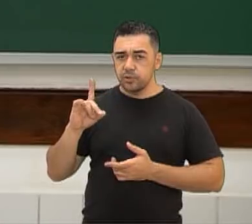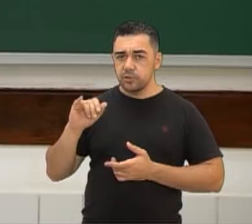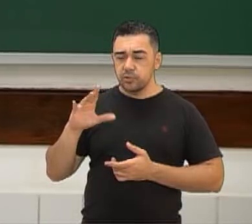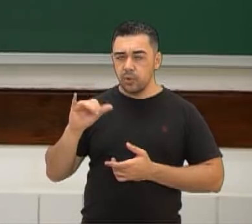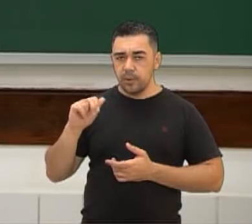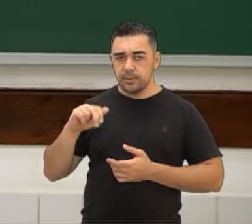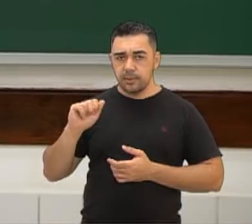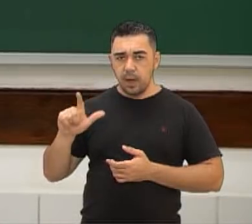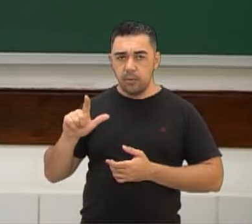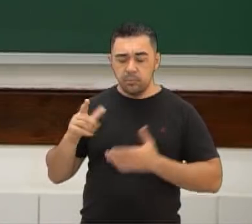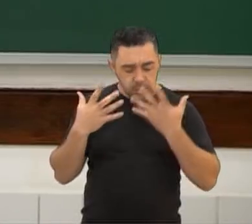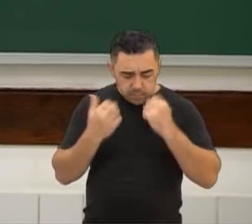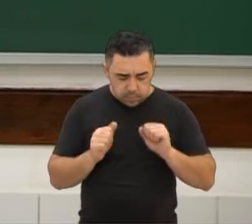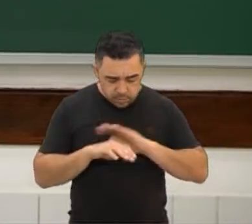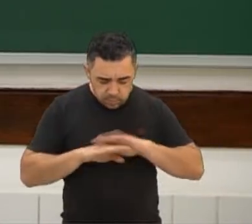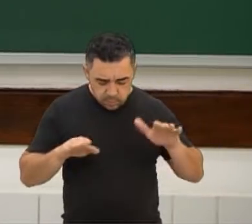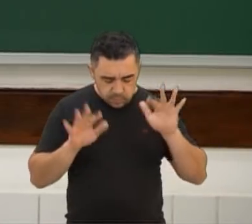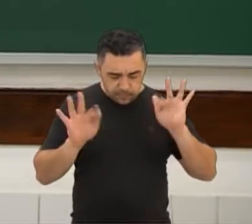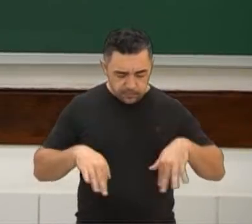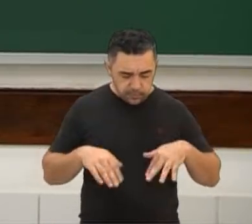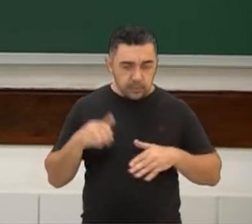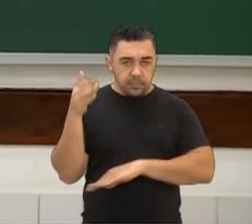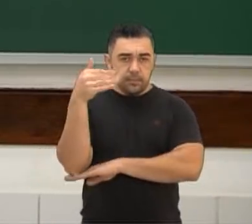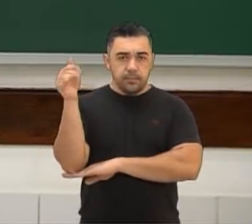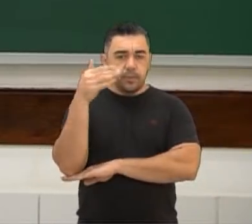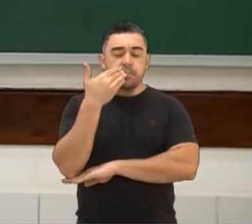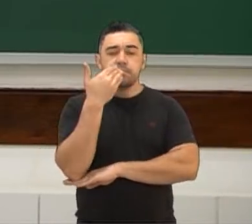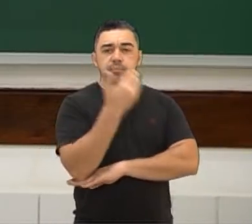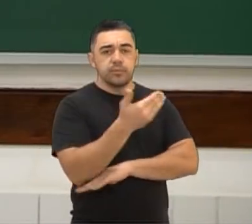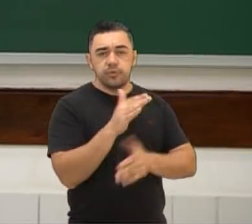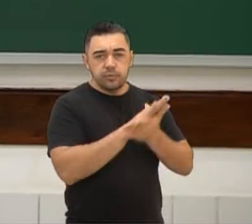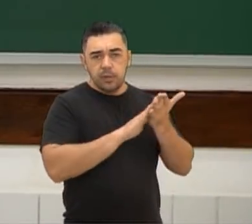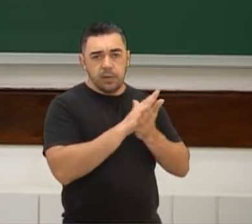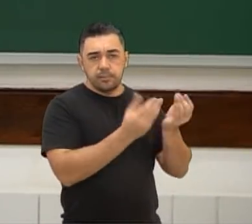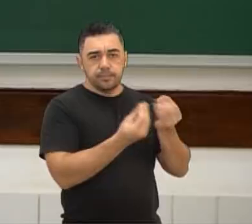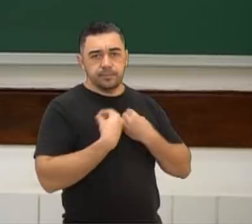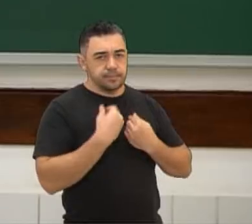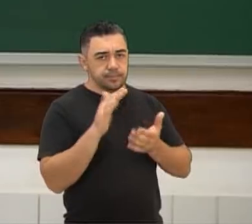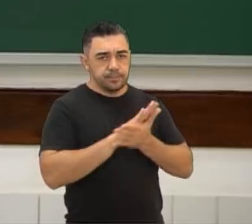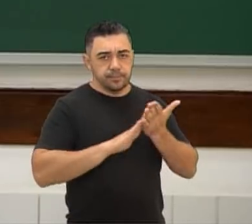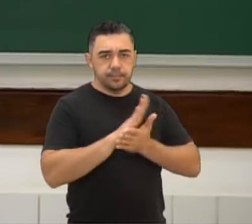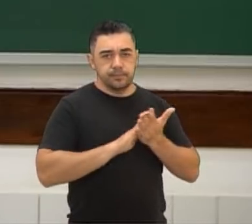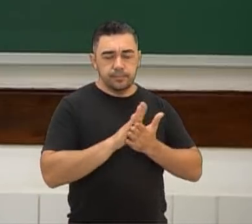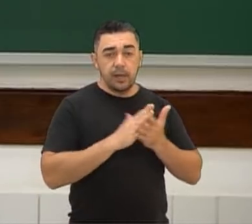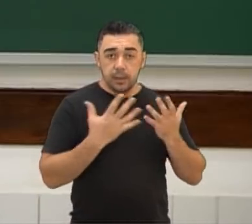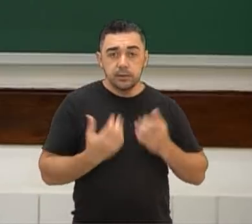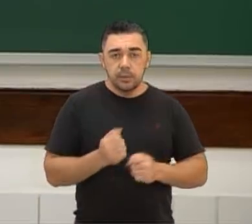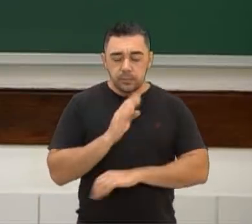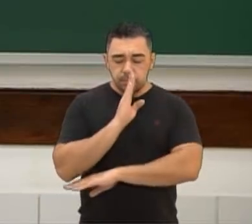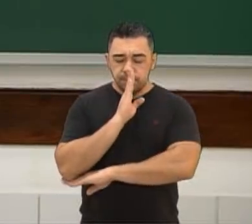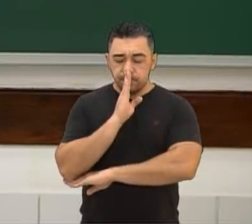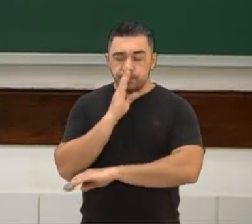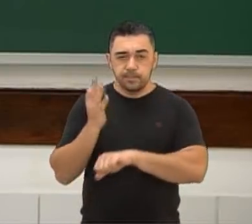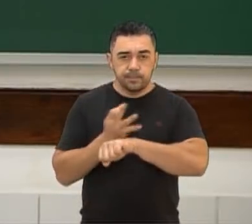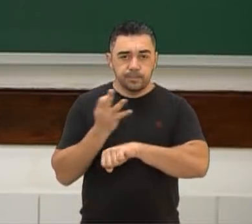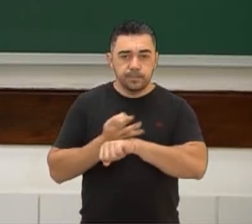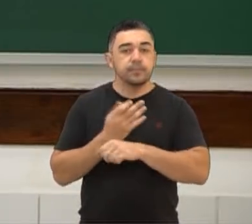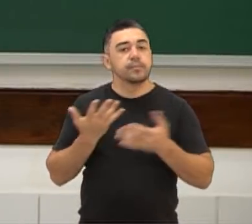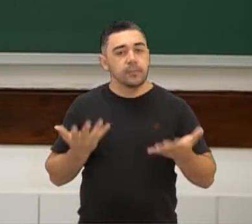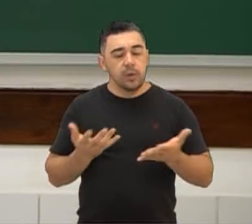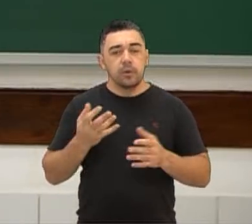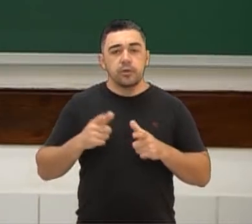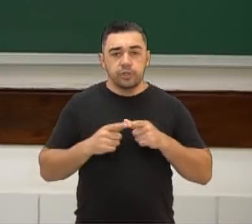condições. Se rendeu, pronto, e não exigiu nada em troca. Portanto, aí, com a assinatura do